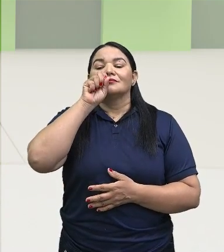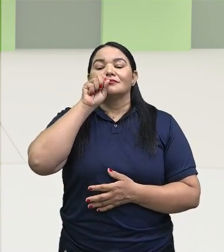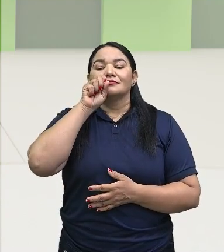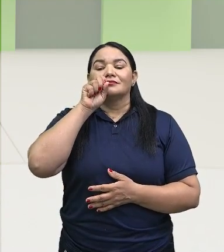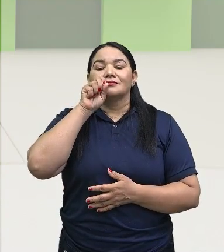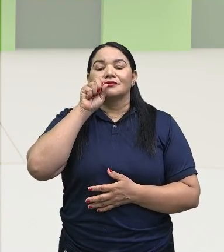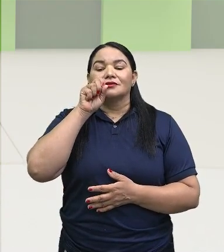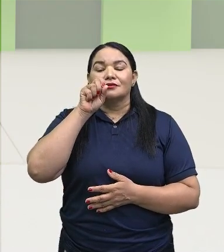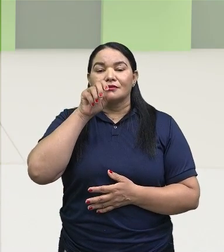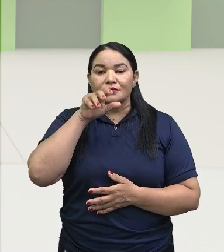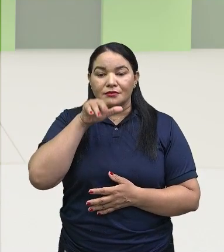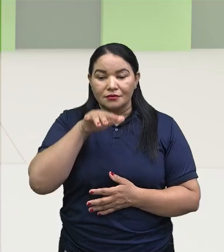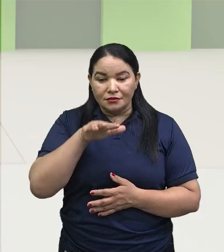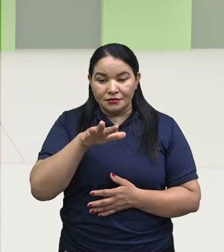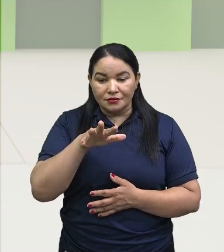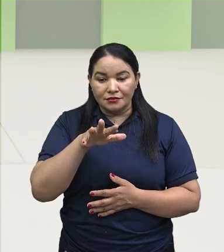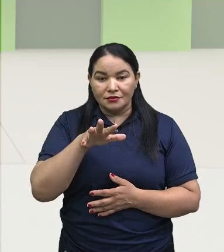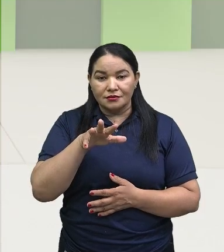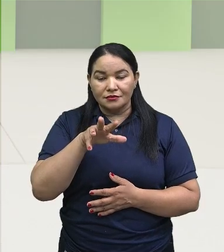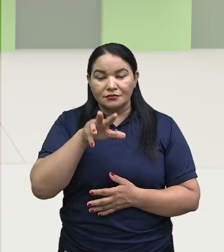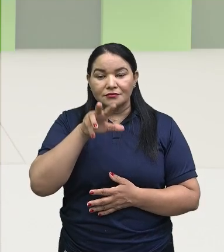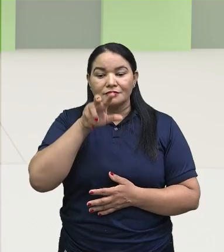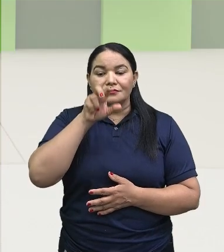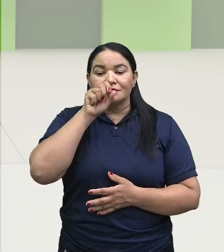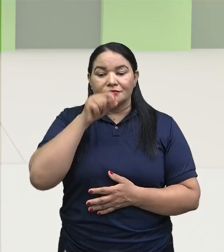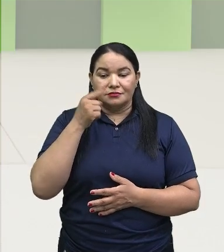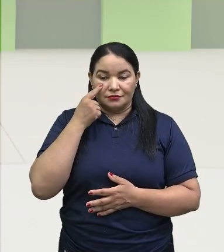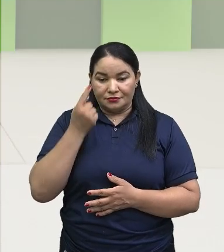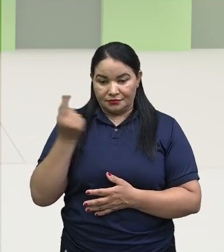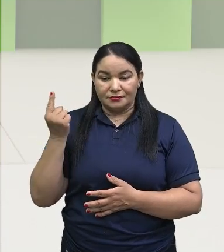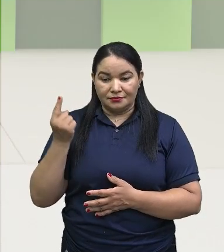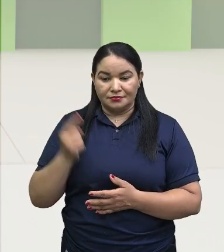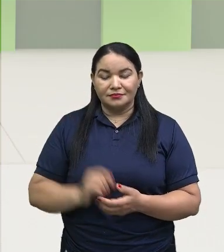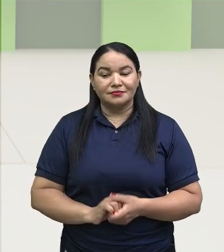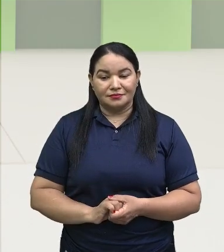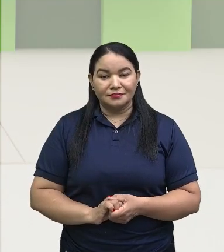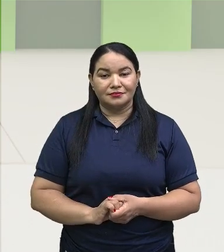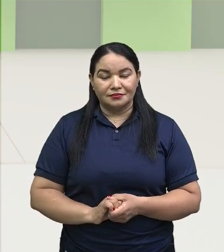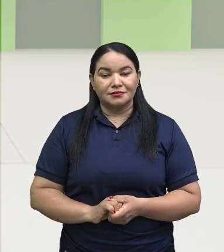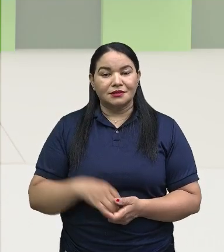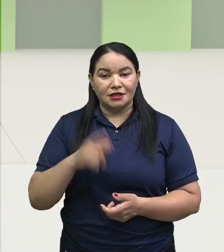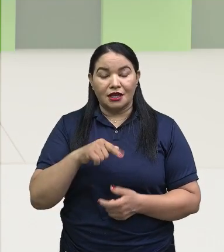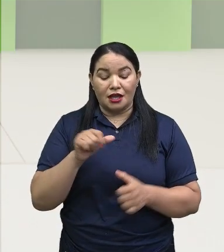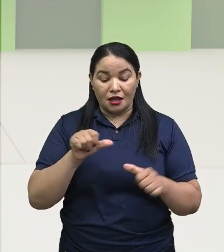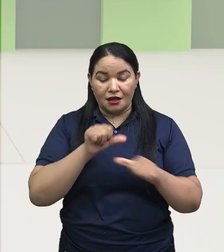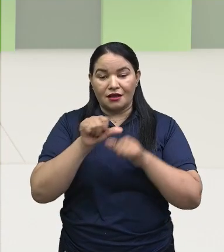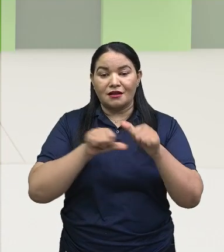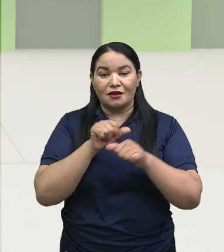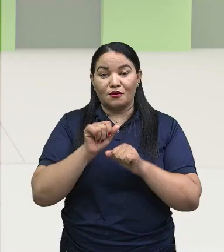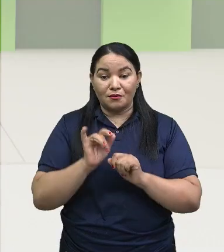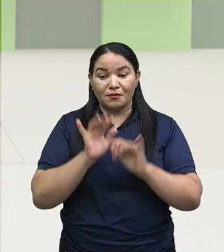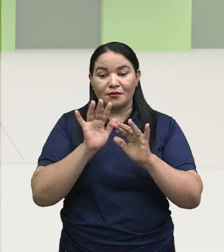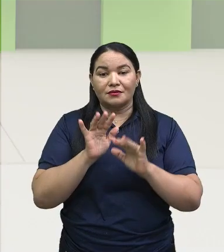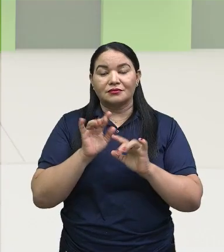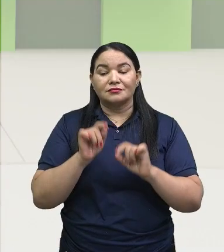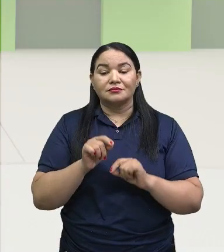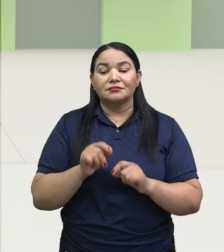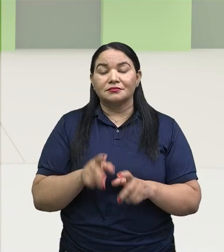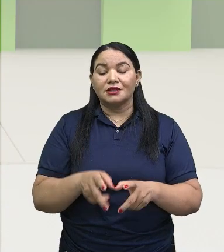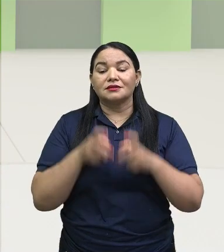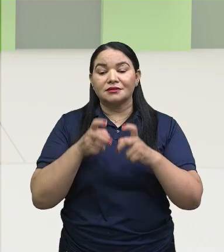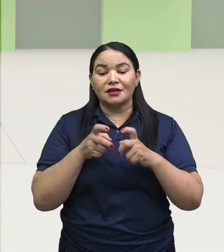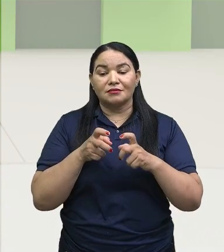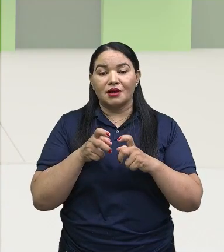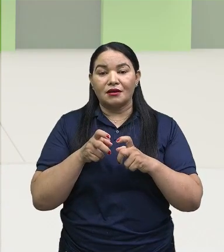vias respiratórias, né? E saindo também. Observe a entrada e a saída, que é justamente a troca gasosa. Então, observa o movimento que ele